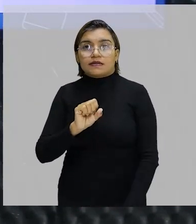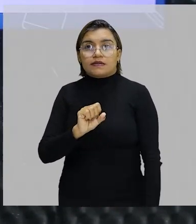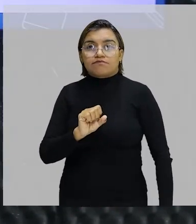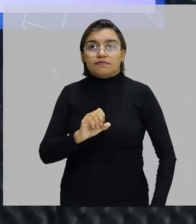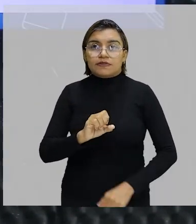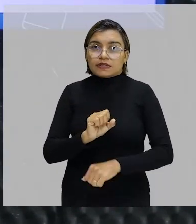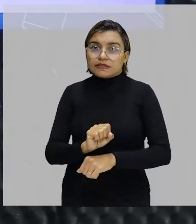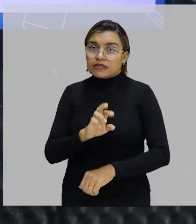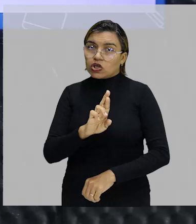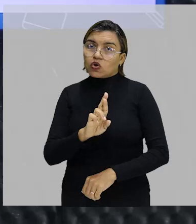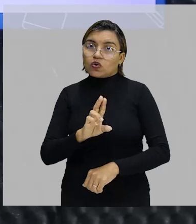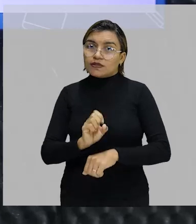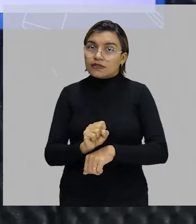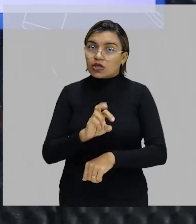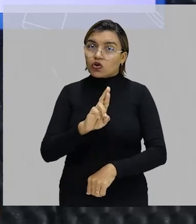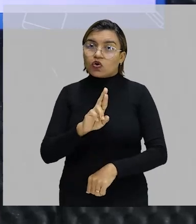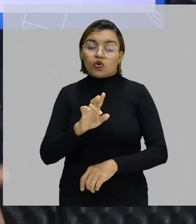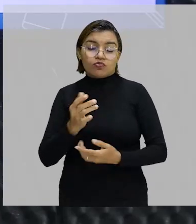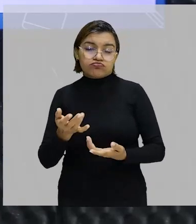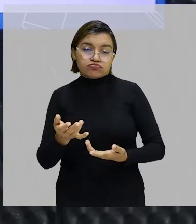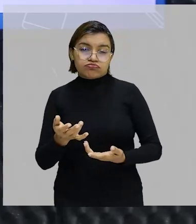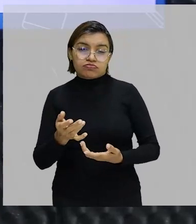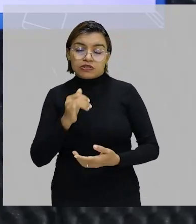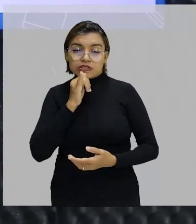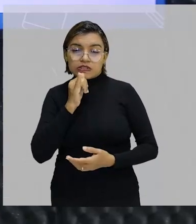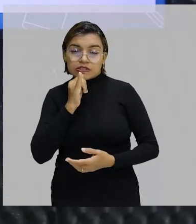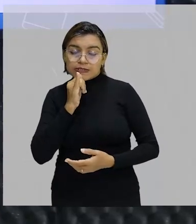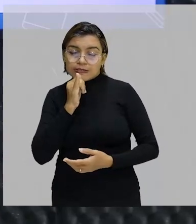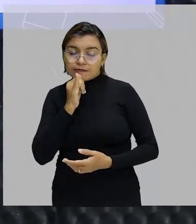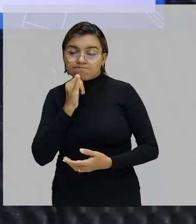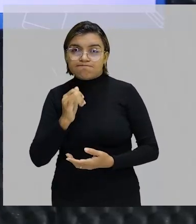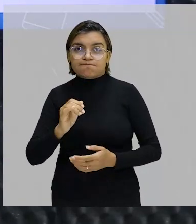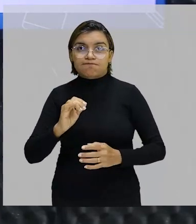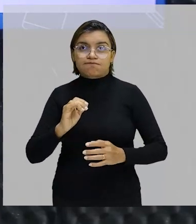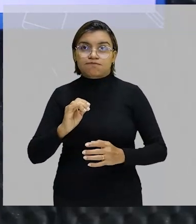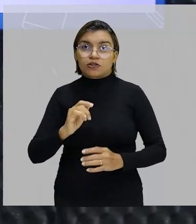gestor, senhor coordenador, sempre